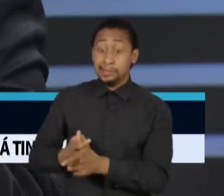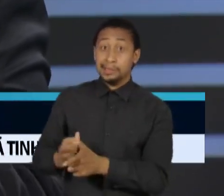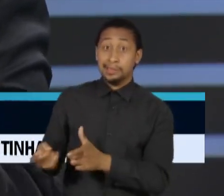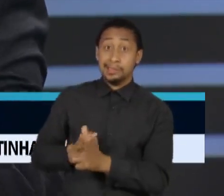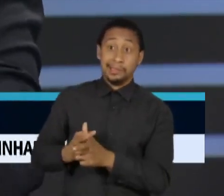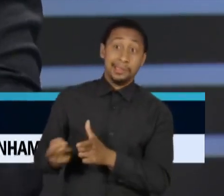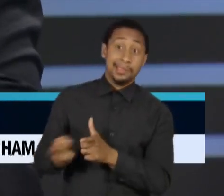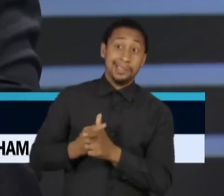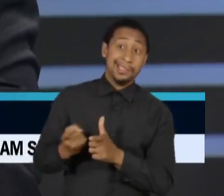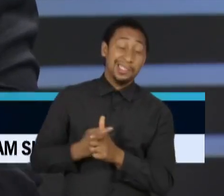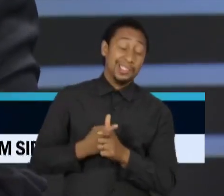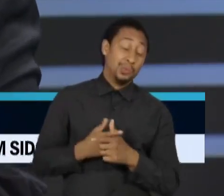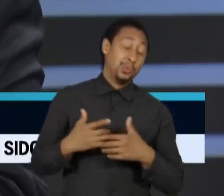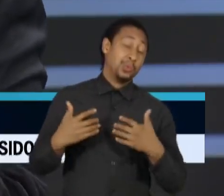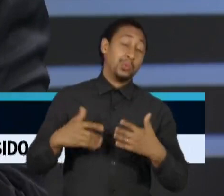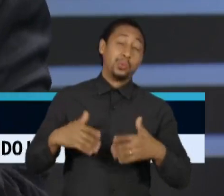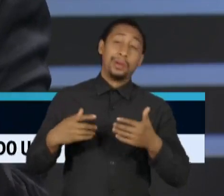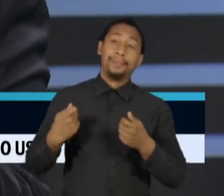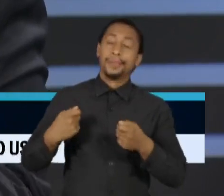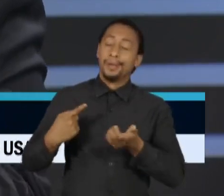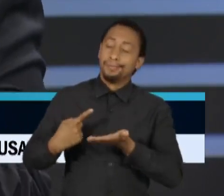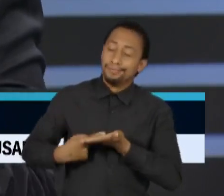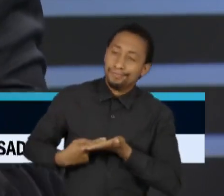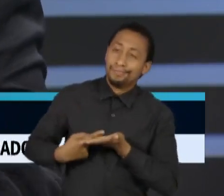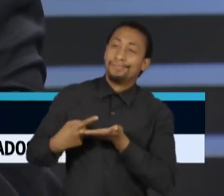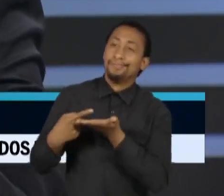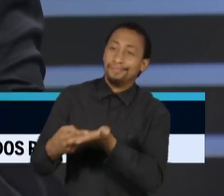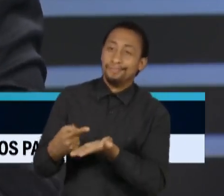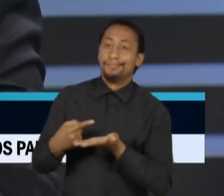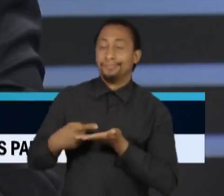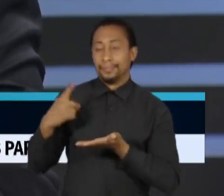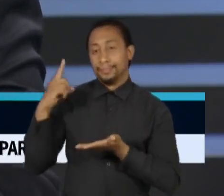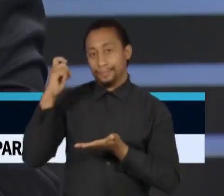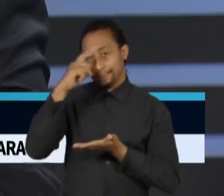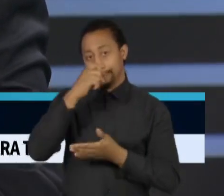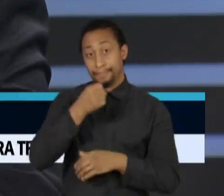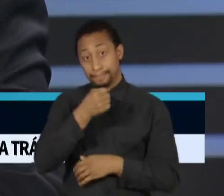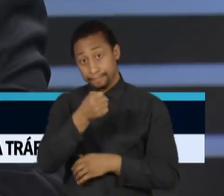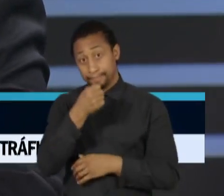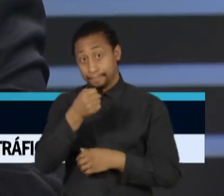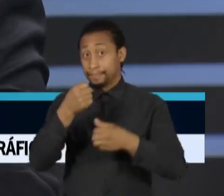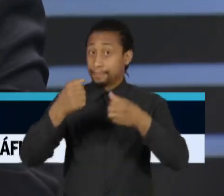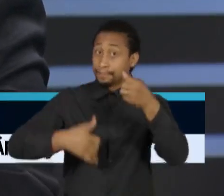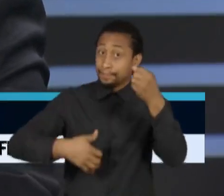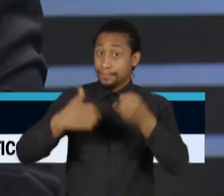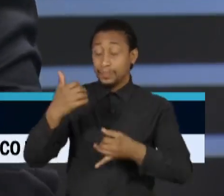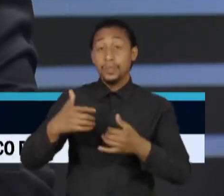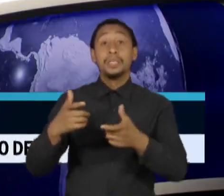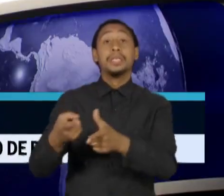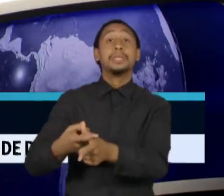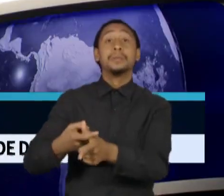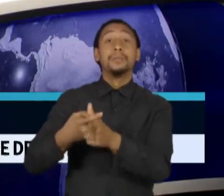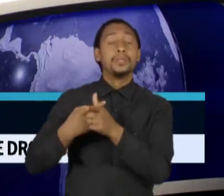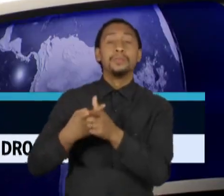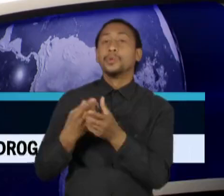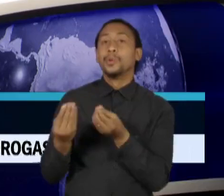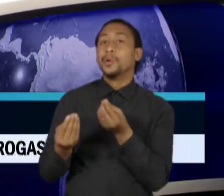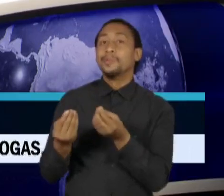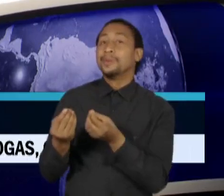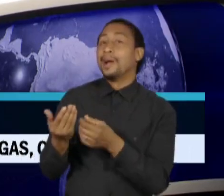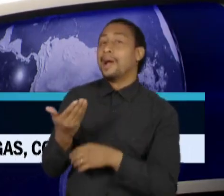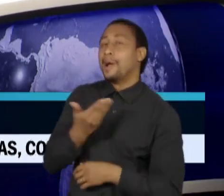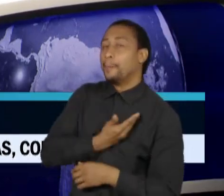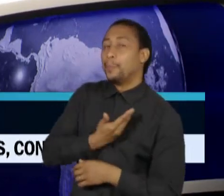se fazendo outras negociações. Mas uma das coisas que a reportagem mostra é que muitos dos empréstimos foram obtidos com amigos,